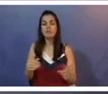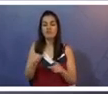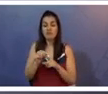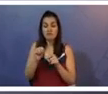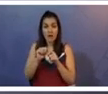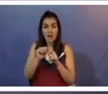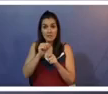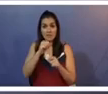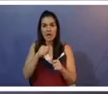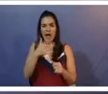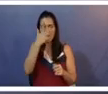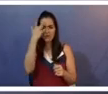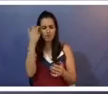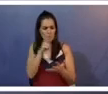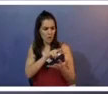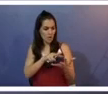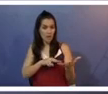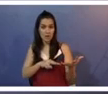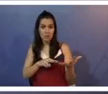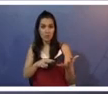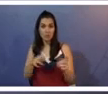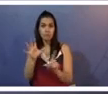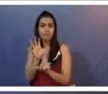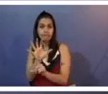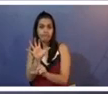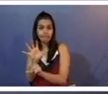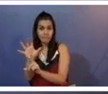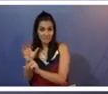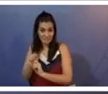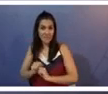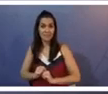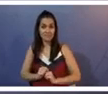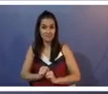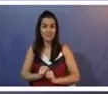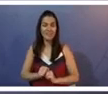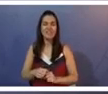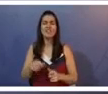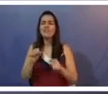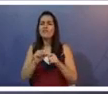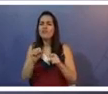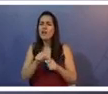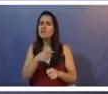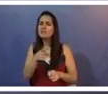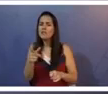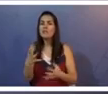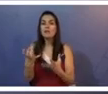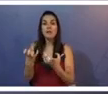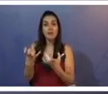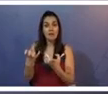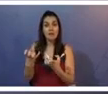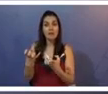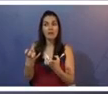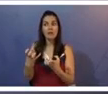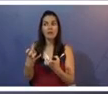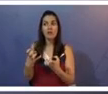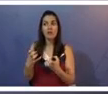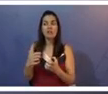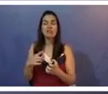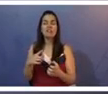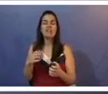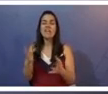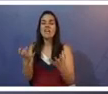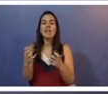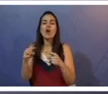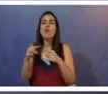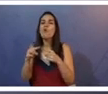o leitor, ou seja, de convencer o leitor, de garantir a adesão dele, a